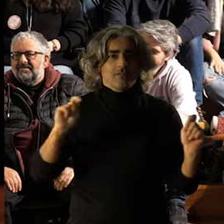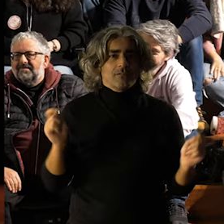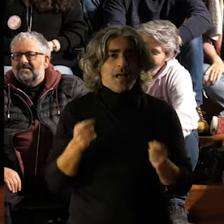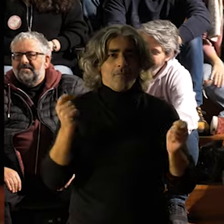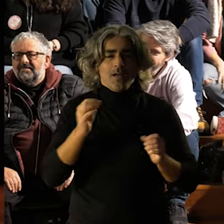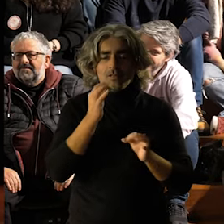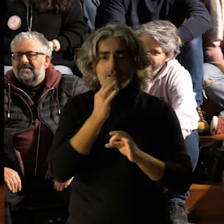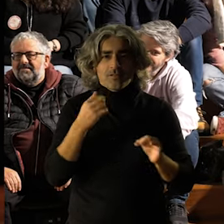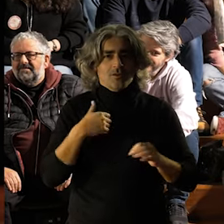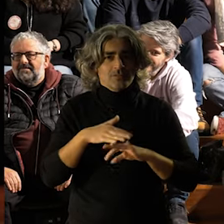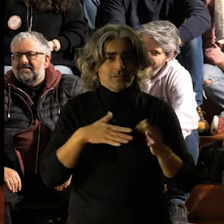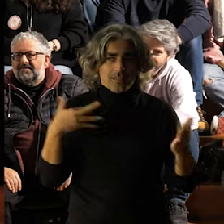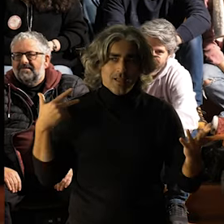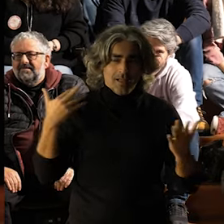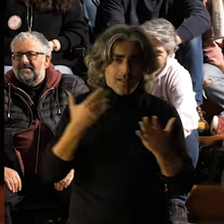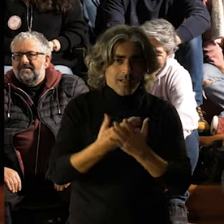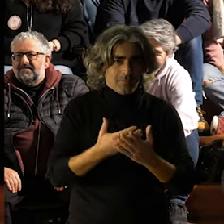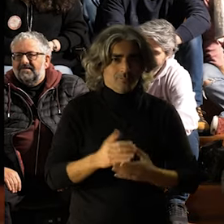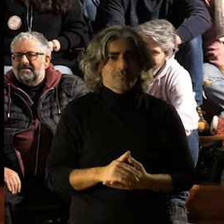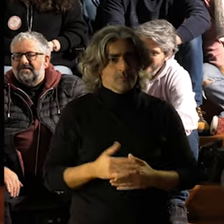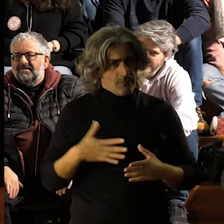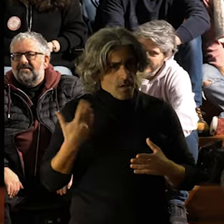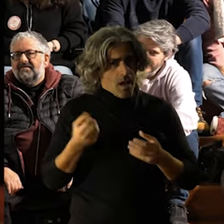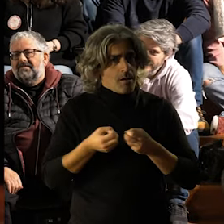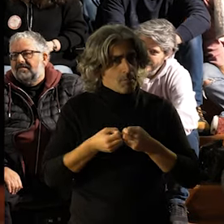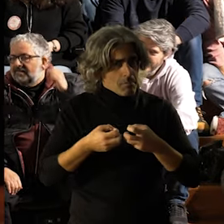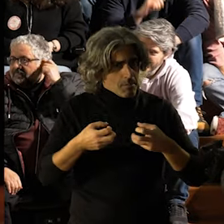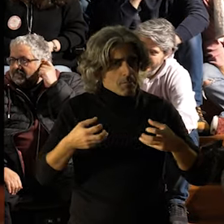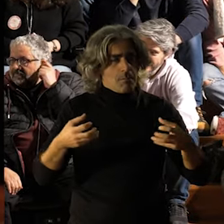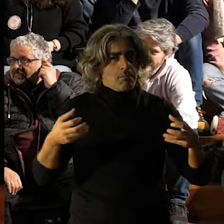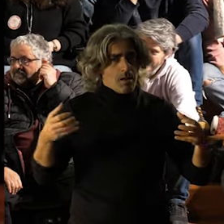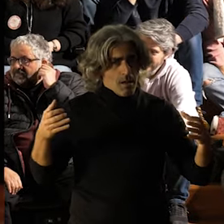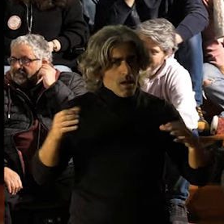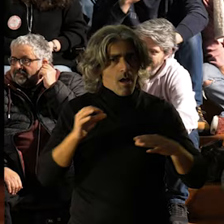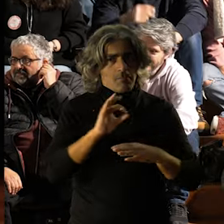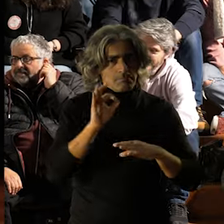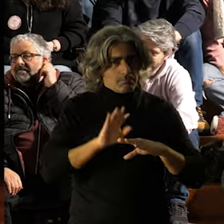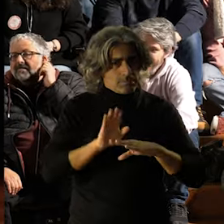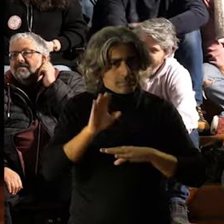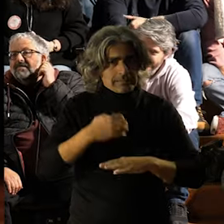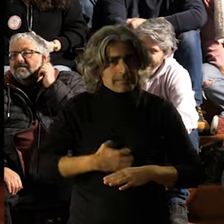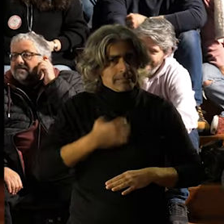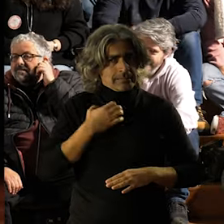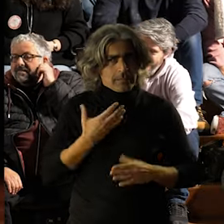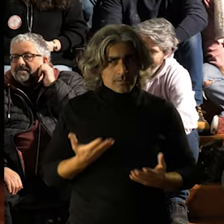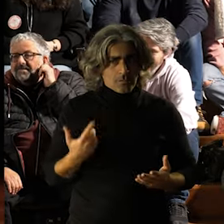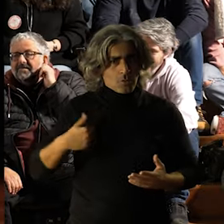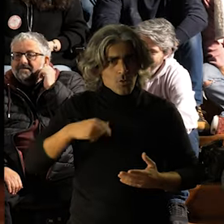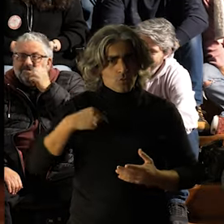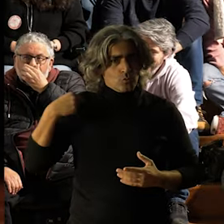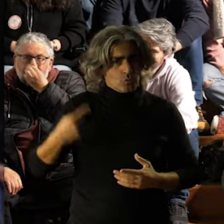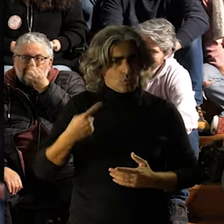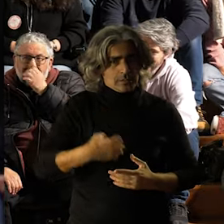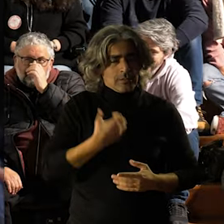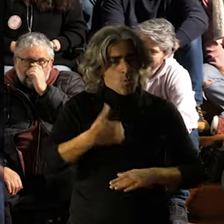campanha que estamos a fazer. E está a crescer. Como está a crescer? Não sentem isso? Sentimos isso todos os